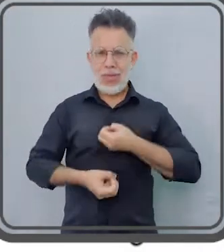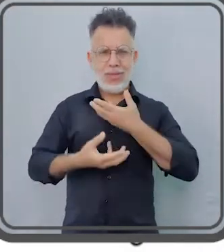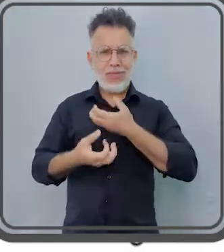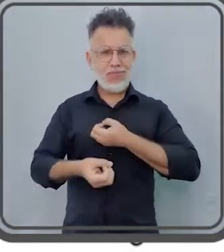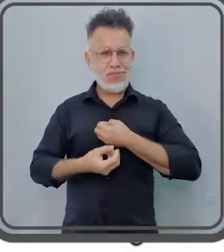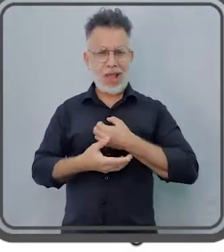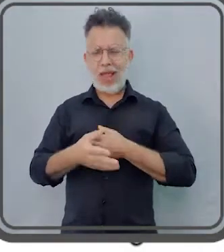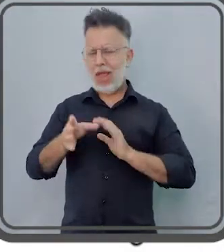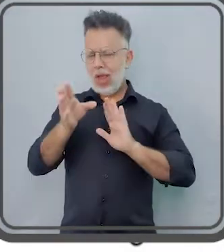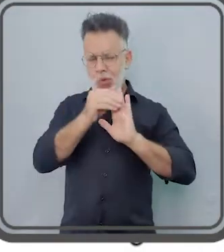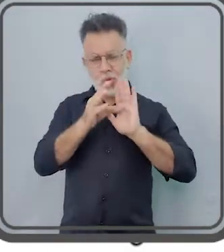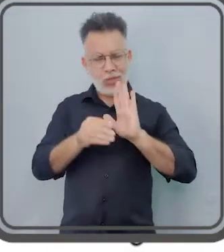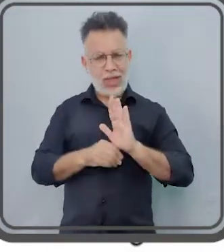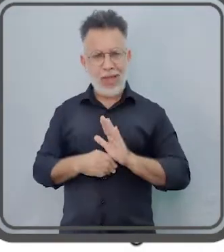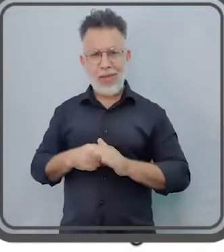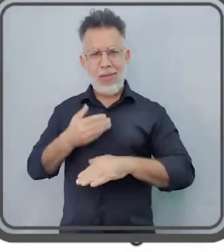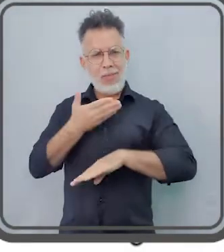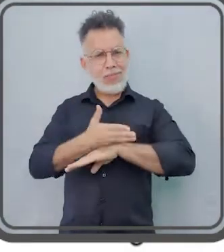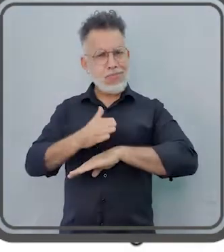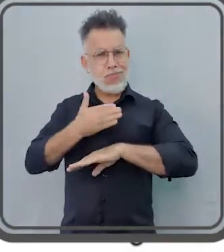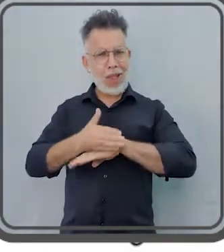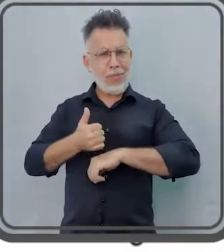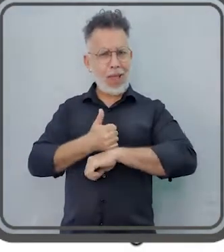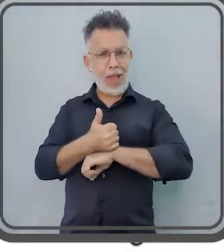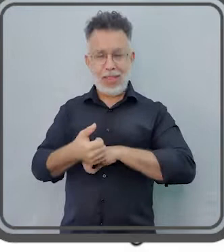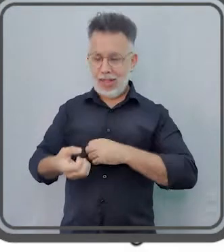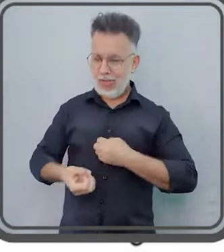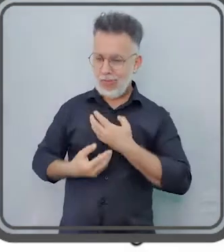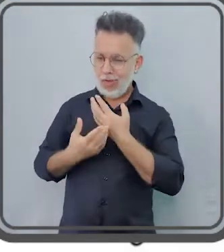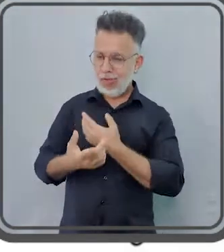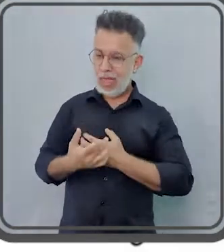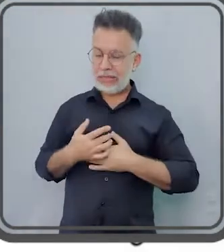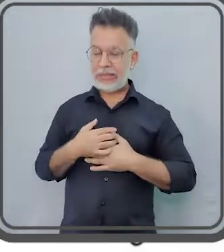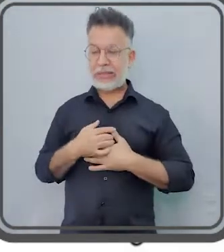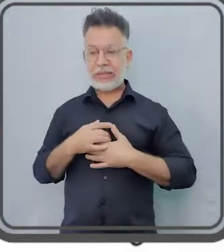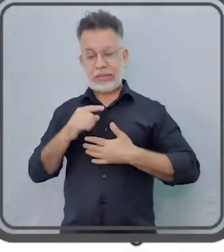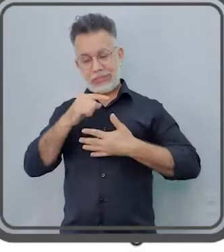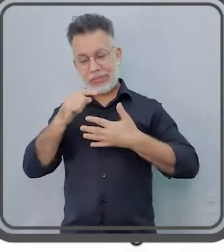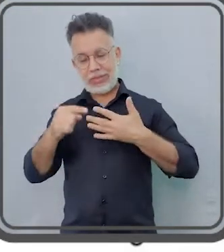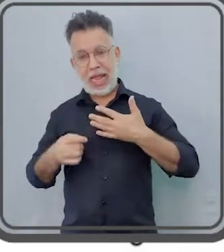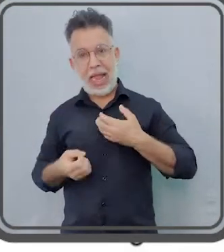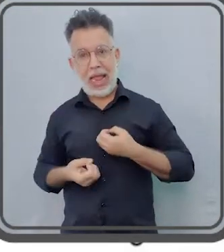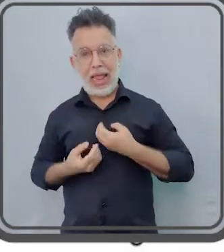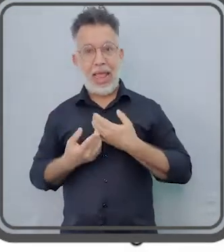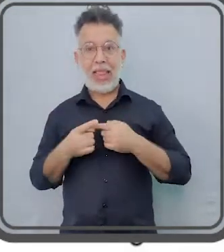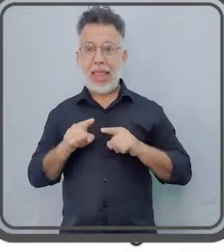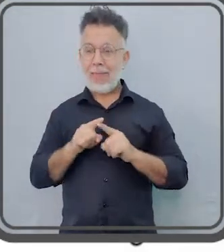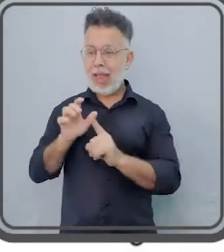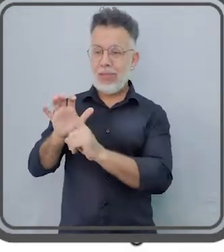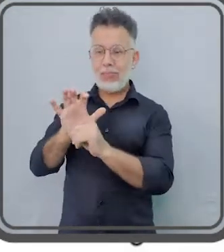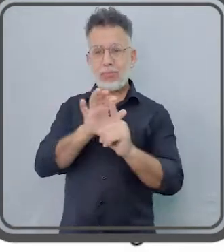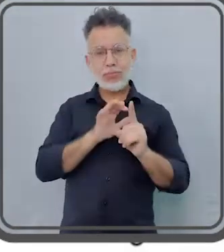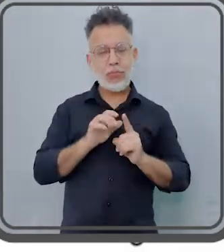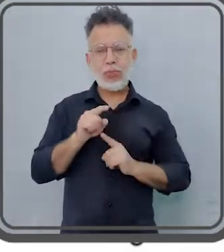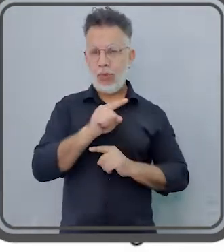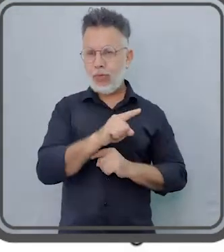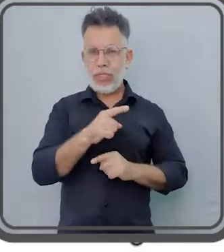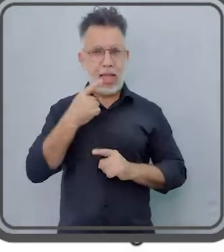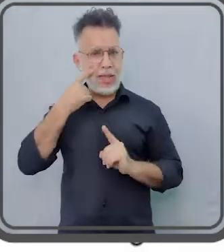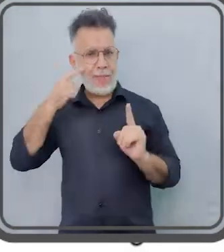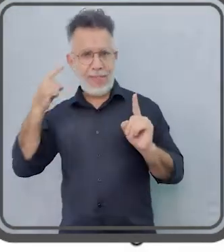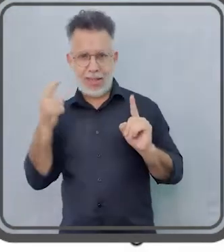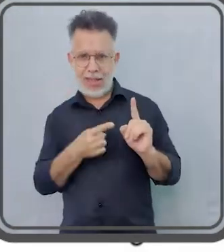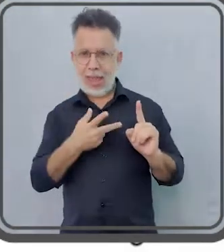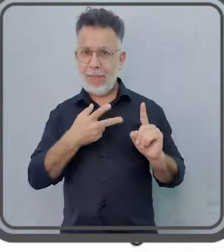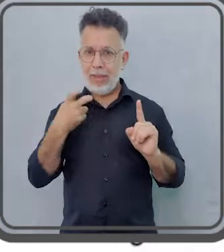tantas habilidades de coletas dessas informações, de escala desses dados e de impacto com eles,